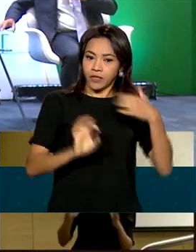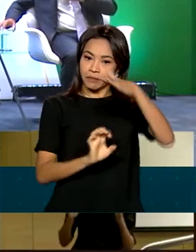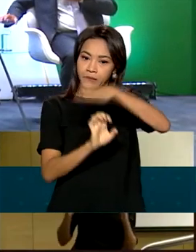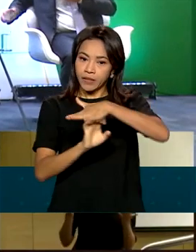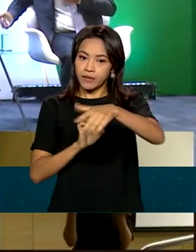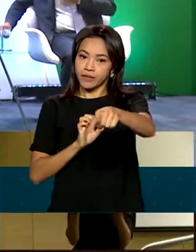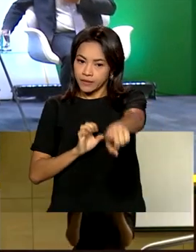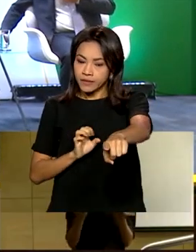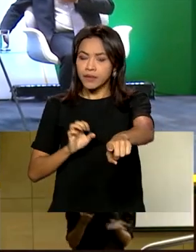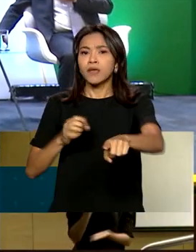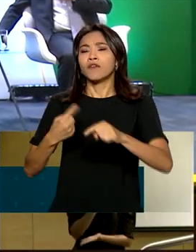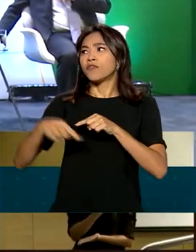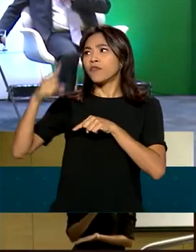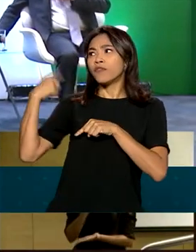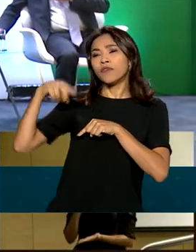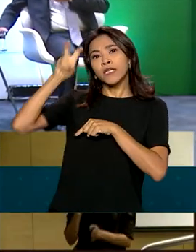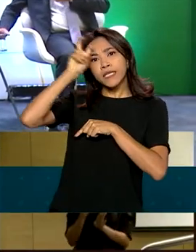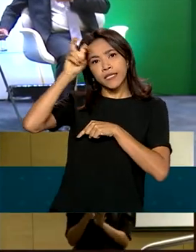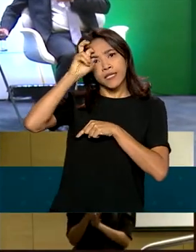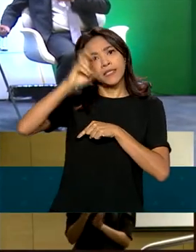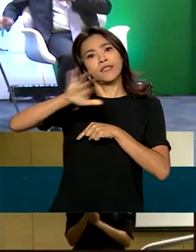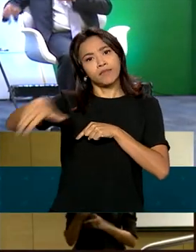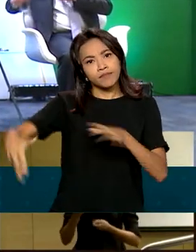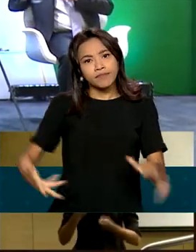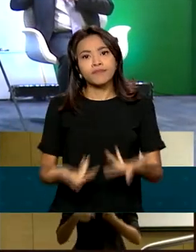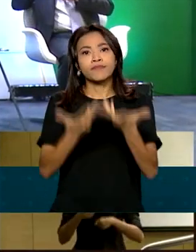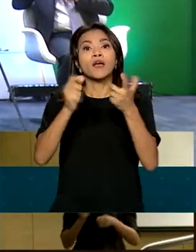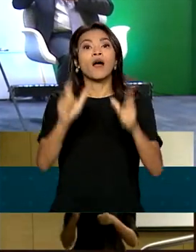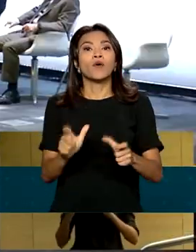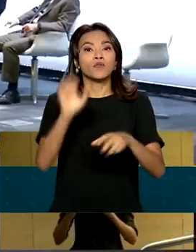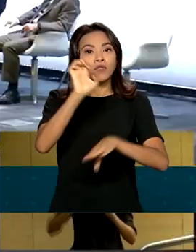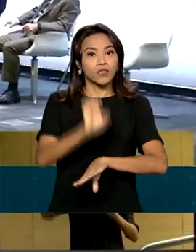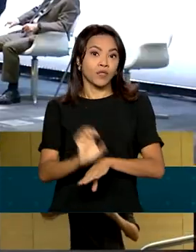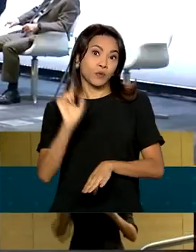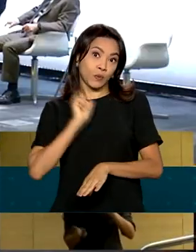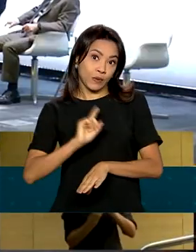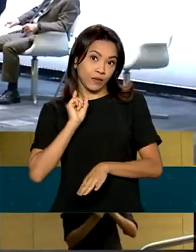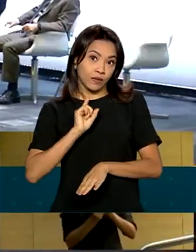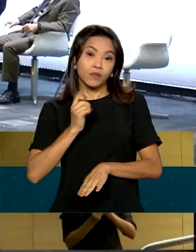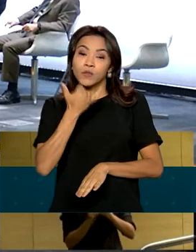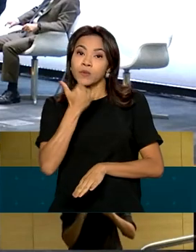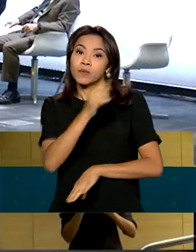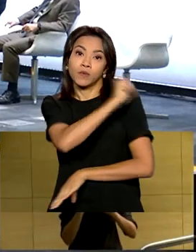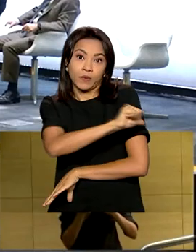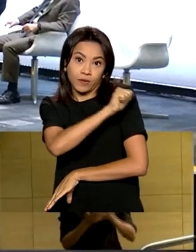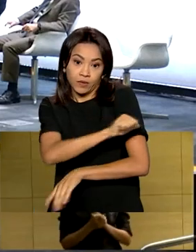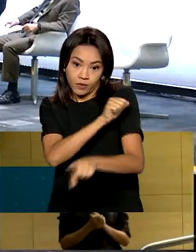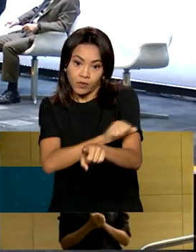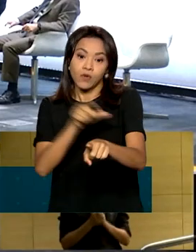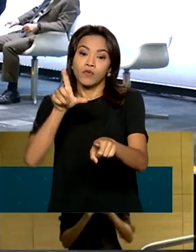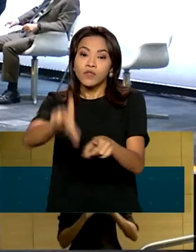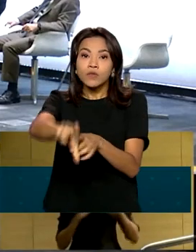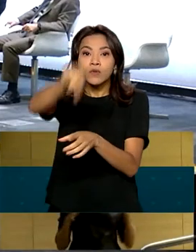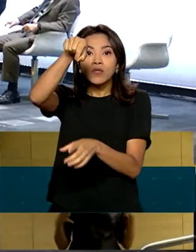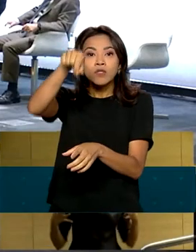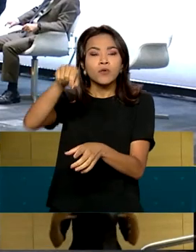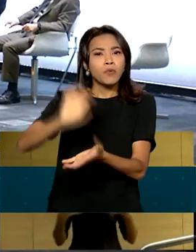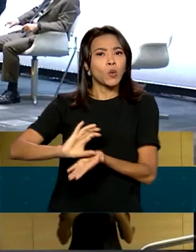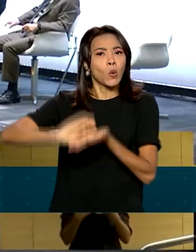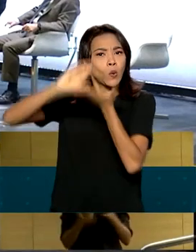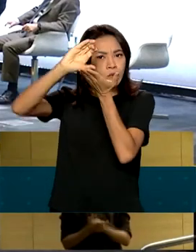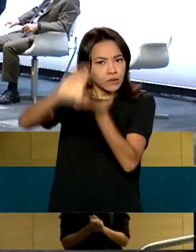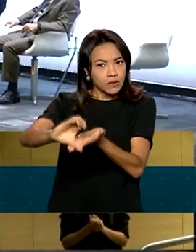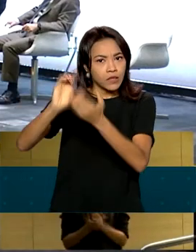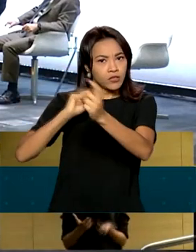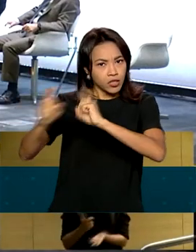realizada nesta quinta-feira na sede da empresa no Rio de Janeiro. Ele foi eleito pelo Conselho de Administração para